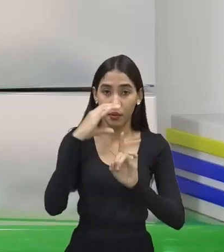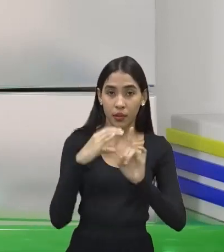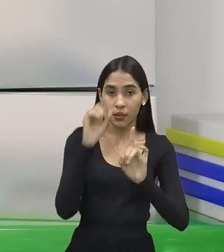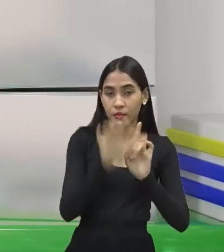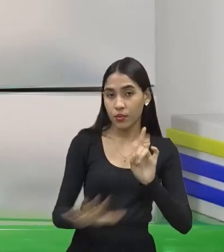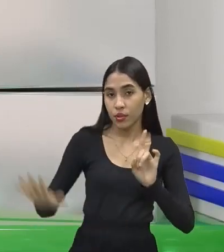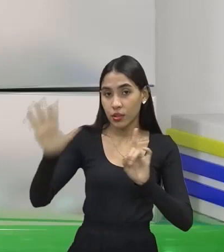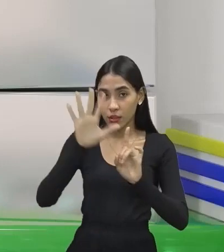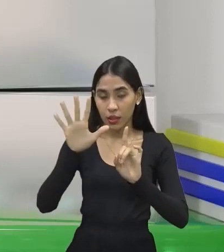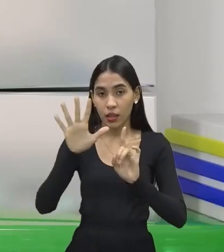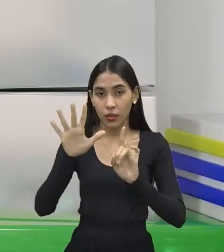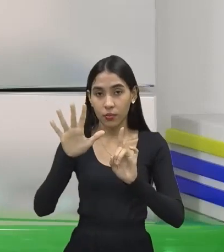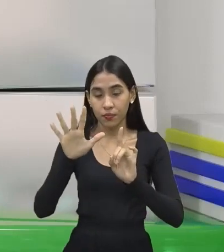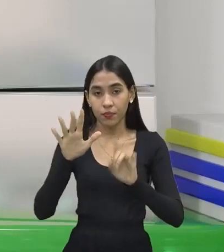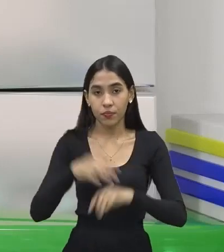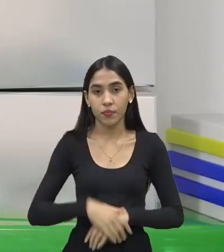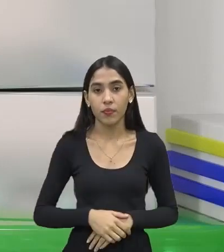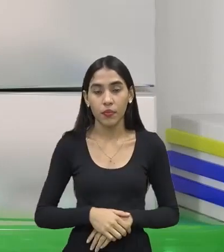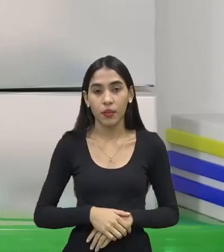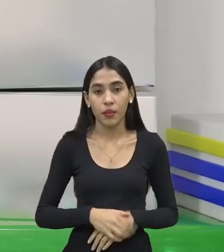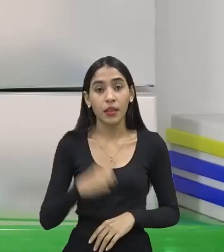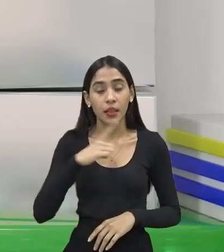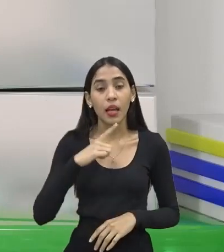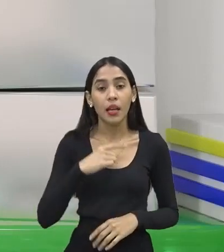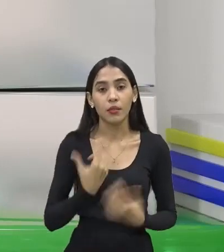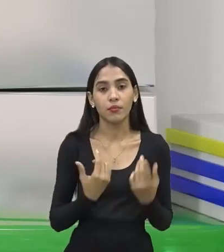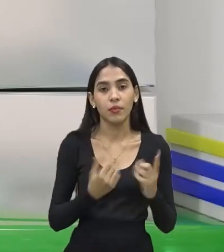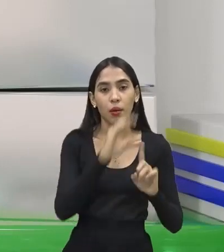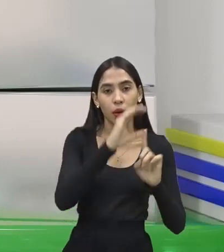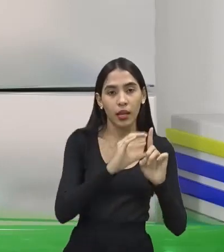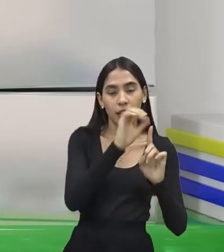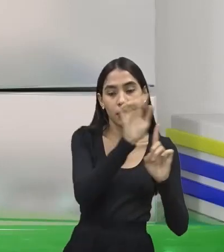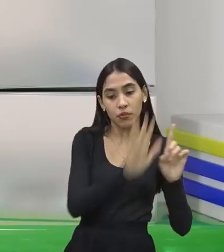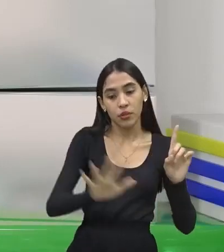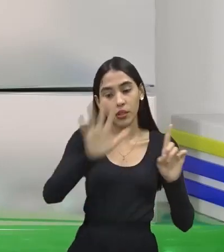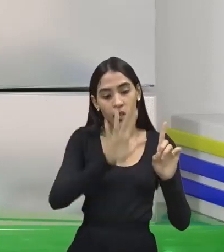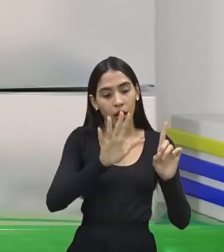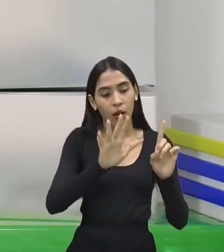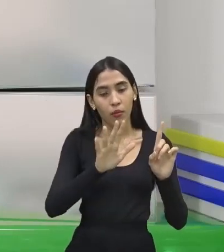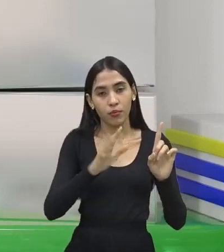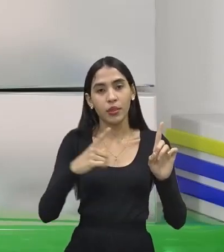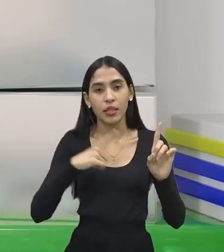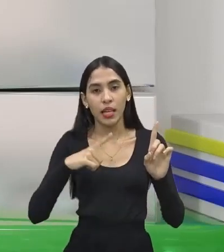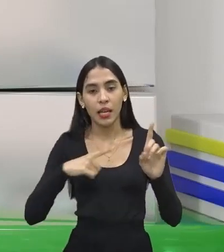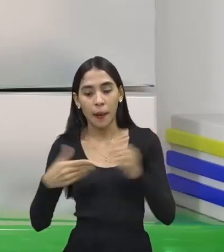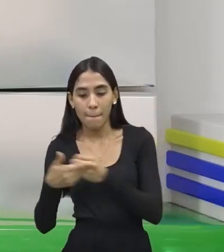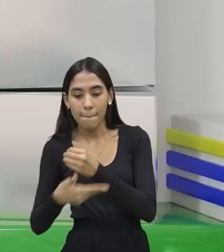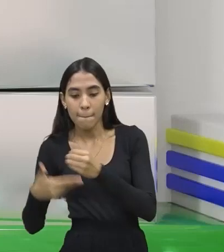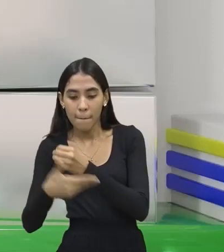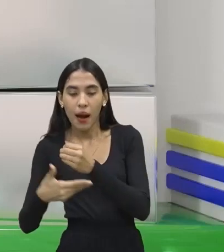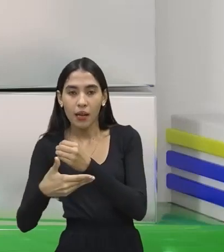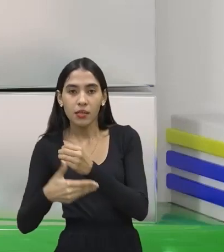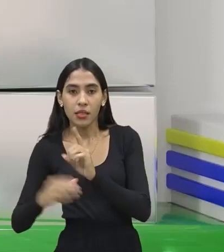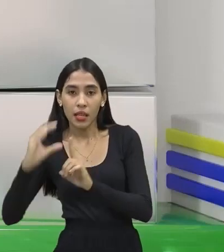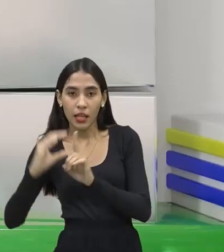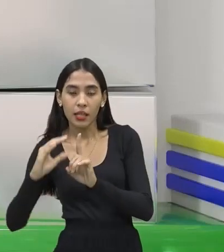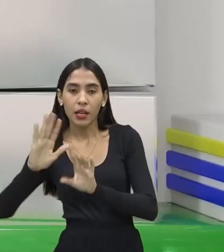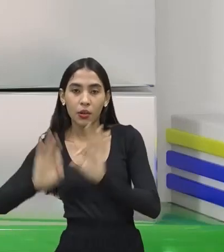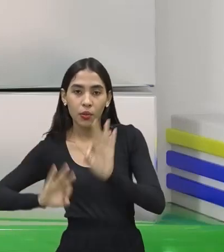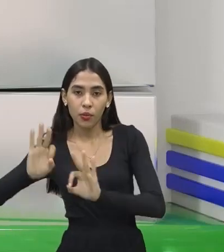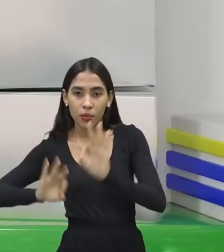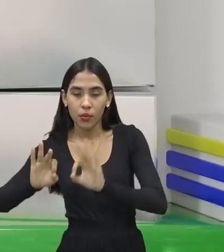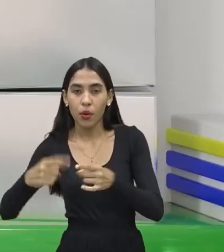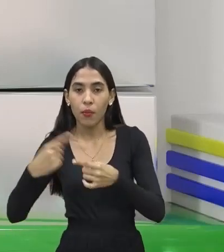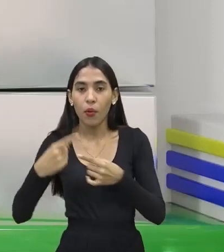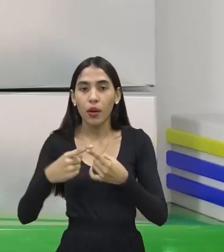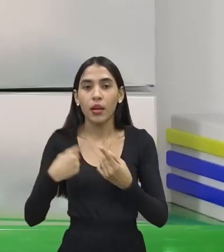segue o calendário geral da secretaria, e aí a gente organiza os calendários de série porque ofertamos por meio de módulos,